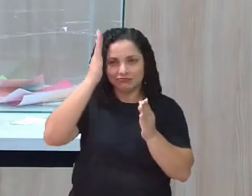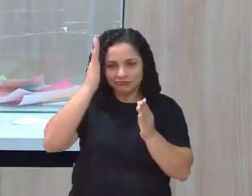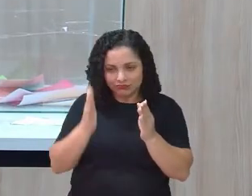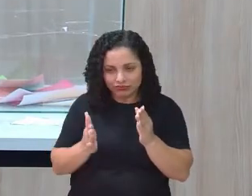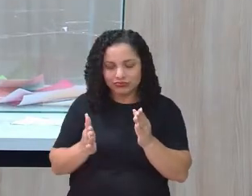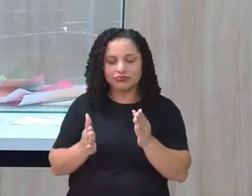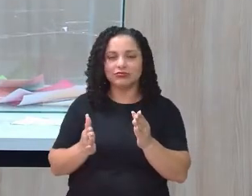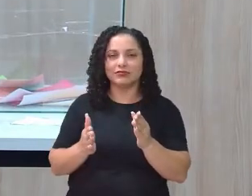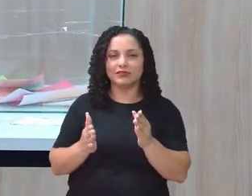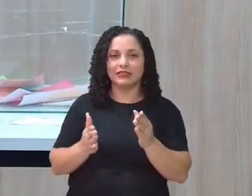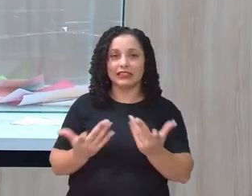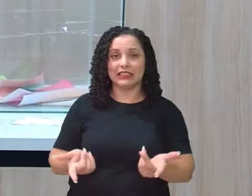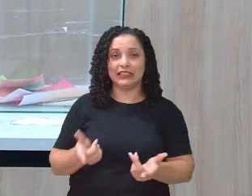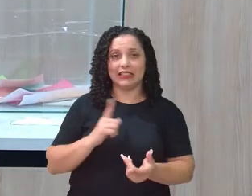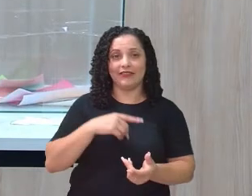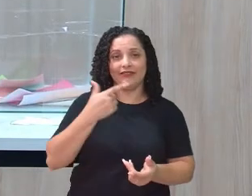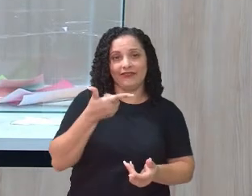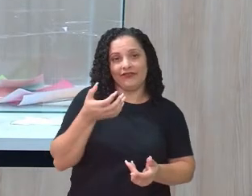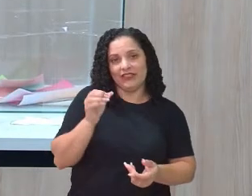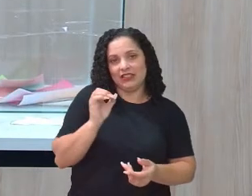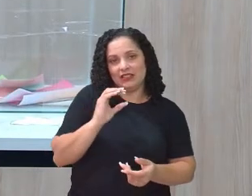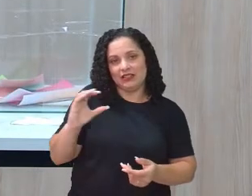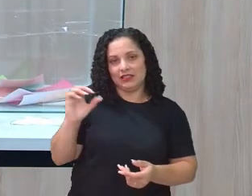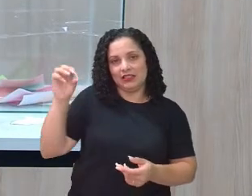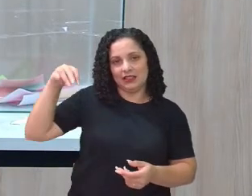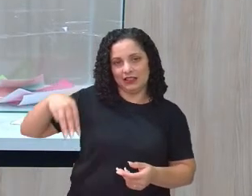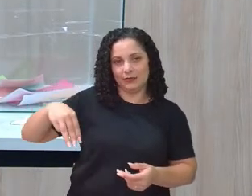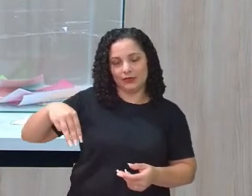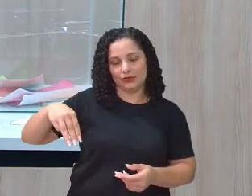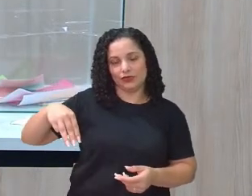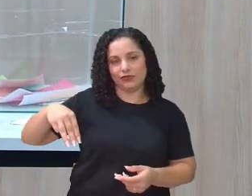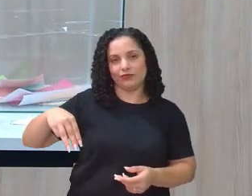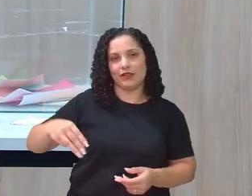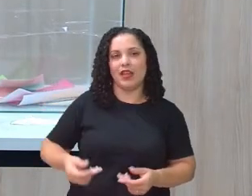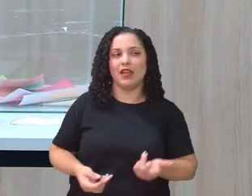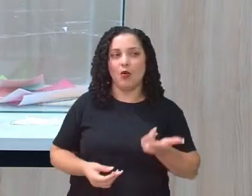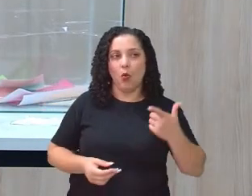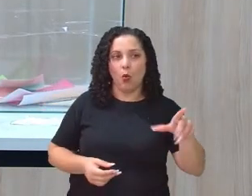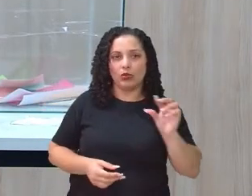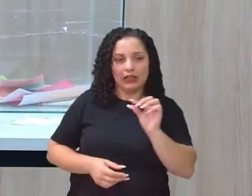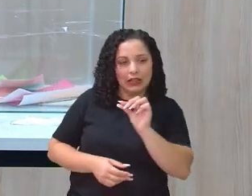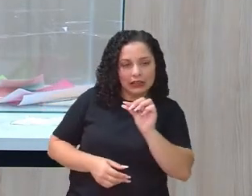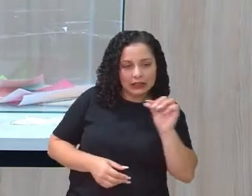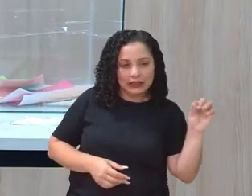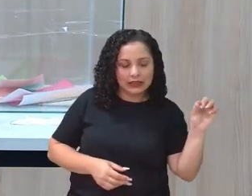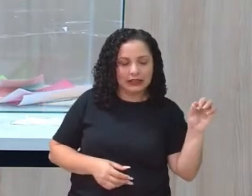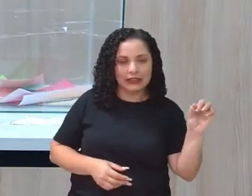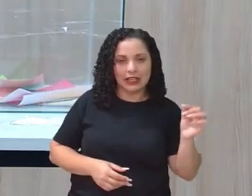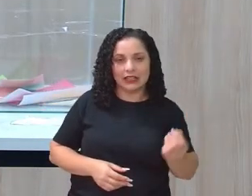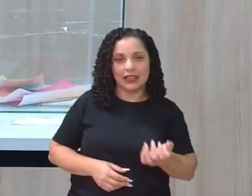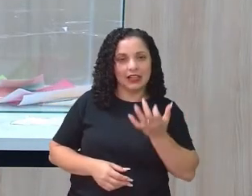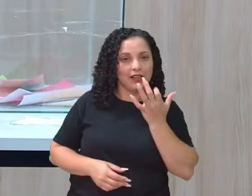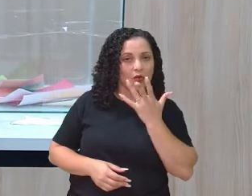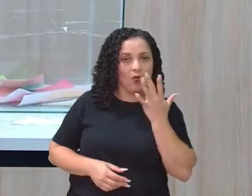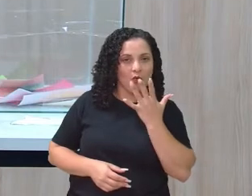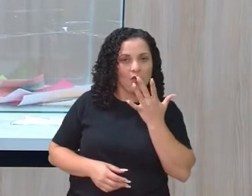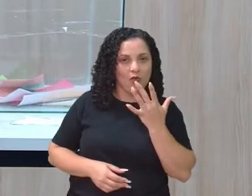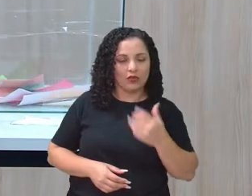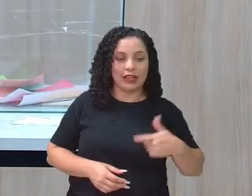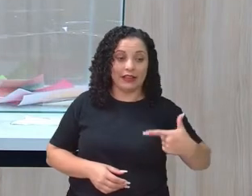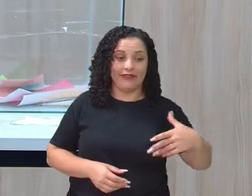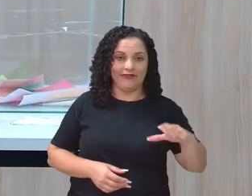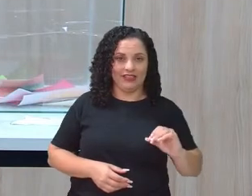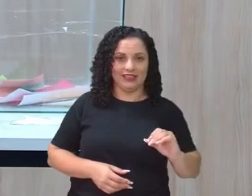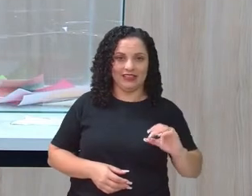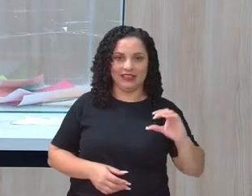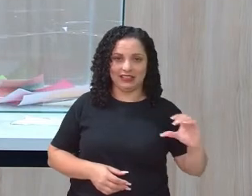poligonal de 20 centímetros e você traça outra linha poligonal de outra cor com 20